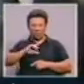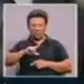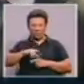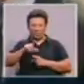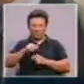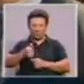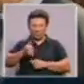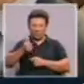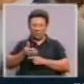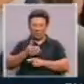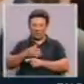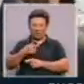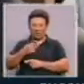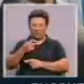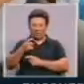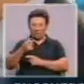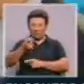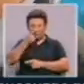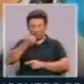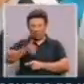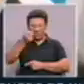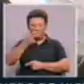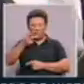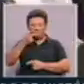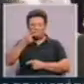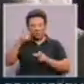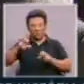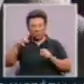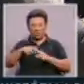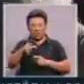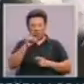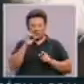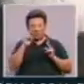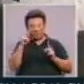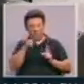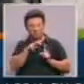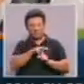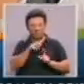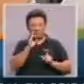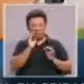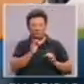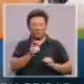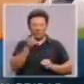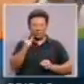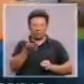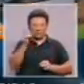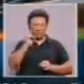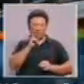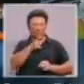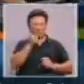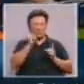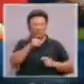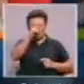anti aparência nunca começar a fumar aliás esta perspectiva e talvez seja mais importante de tentarmos que as pessoas não